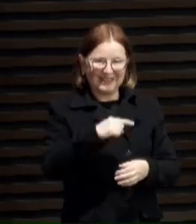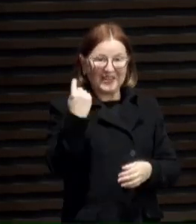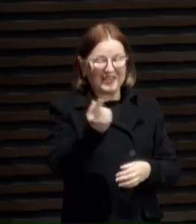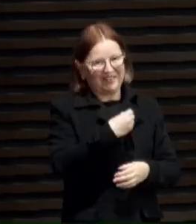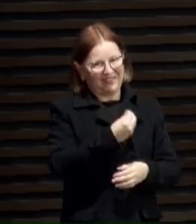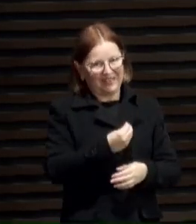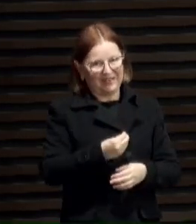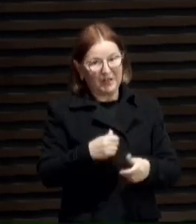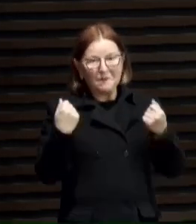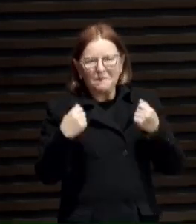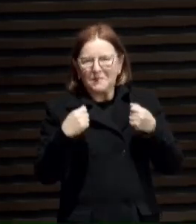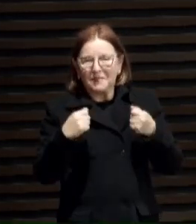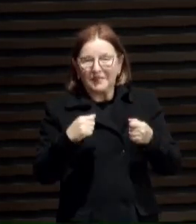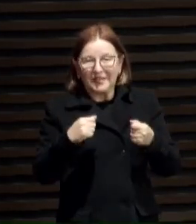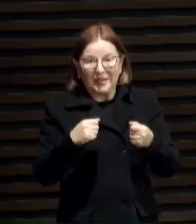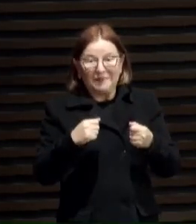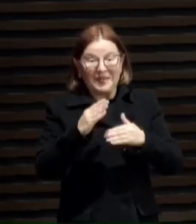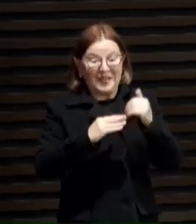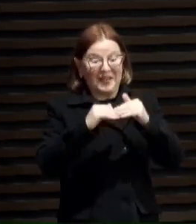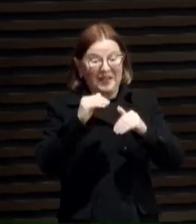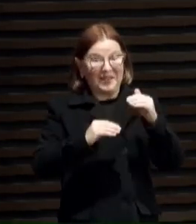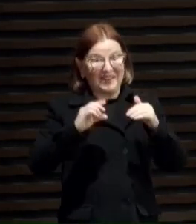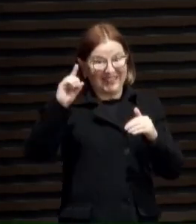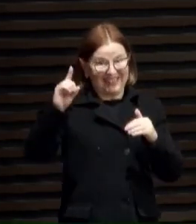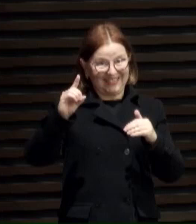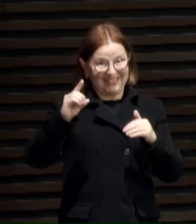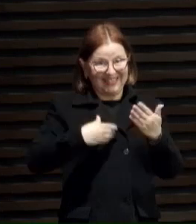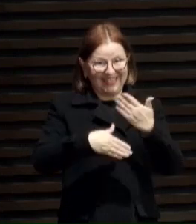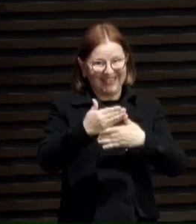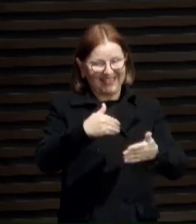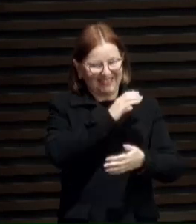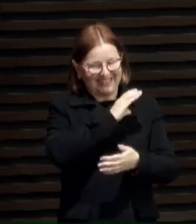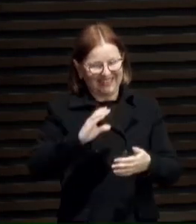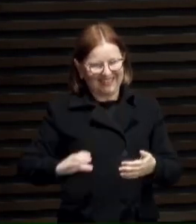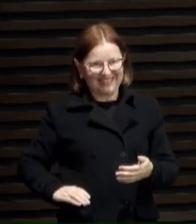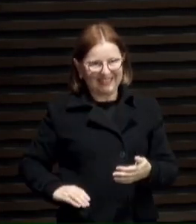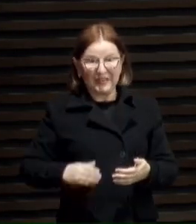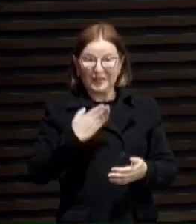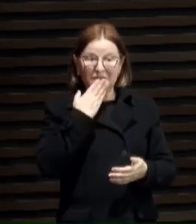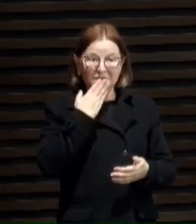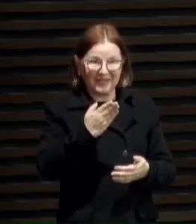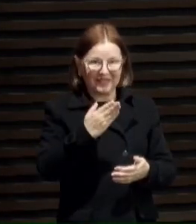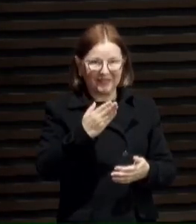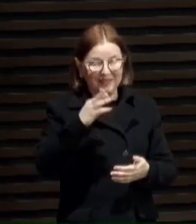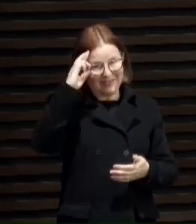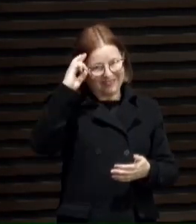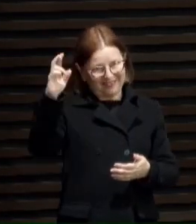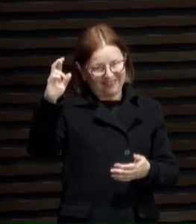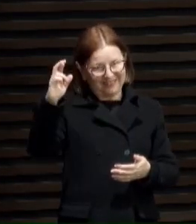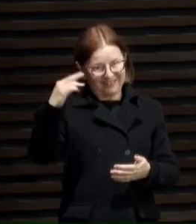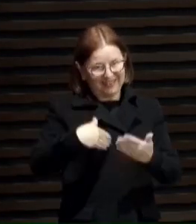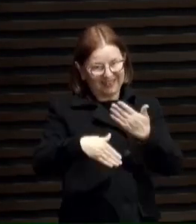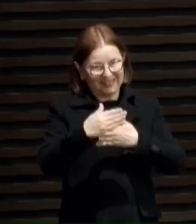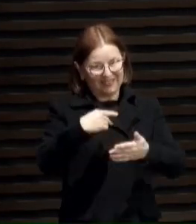Precisamos desesperadamente dessa obra de Deus por meio de Cristo. E nós pedimos que o Senhor, através